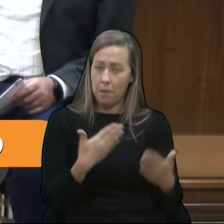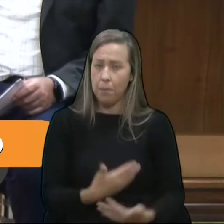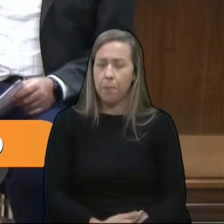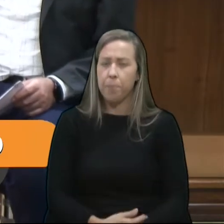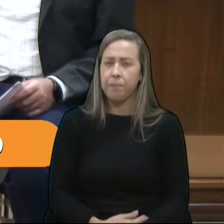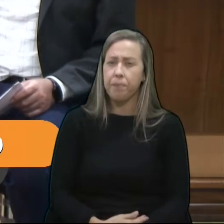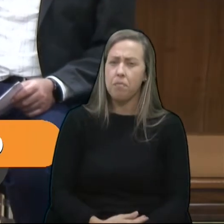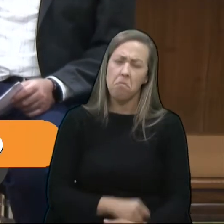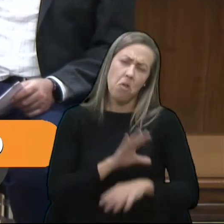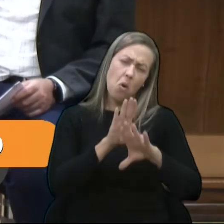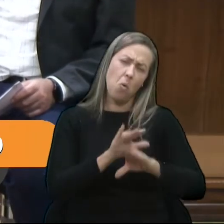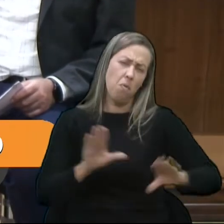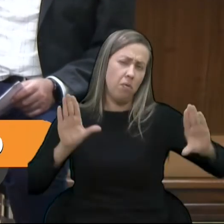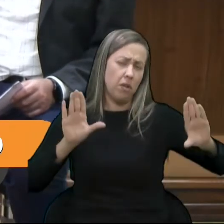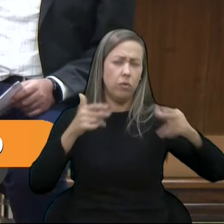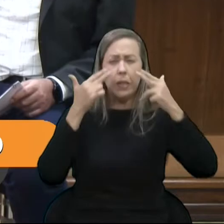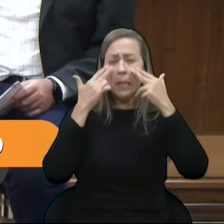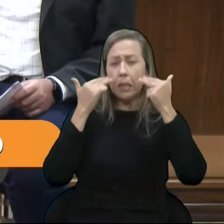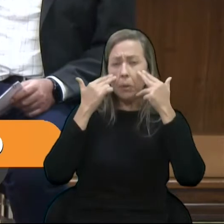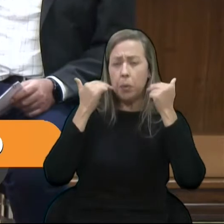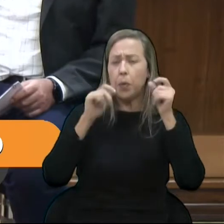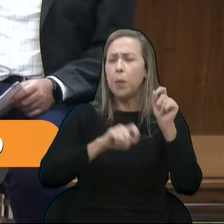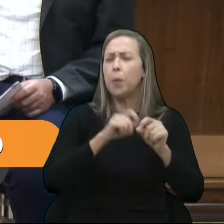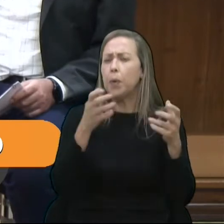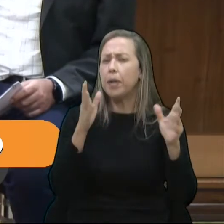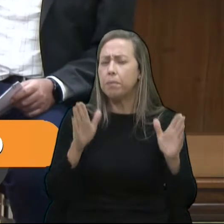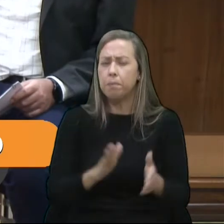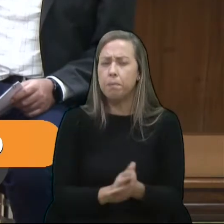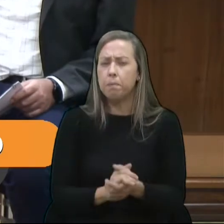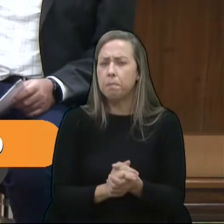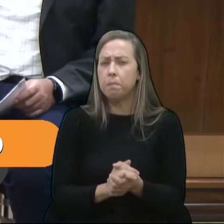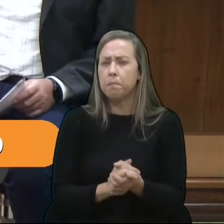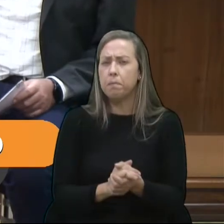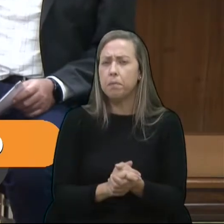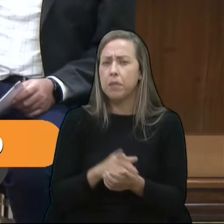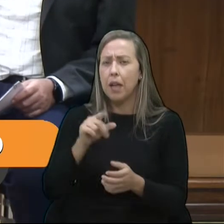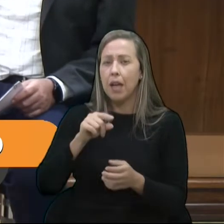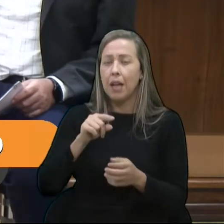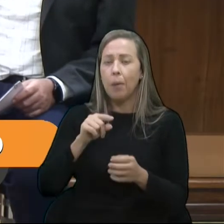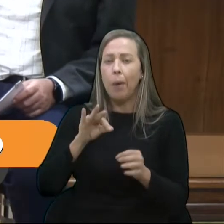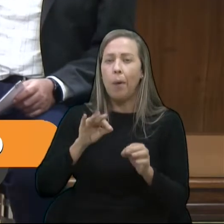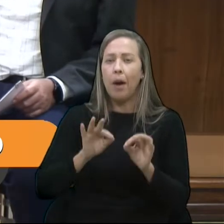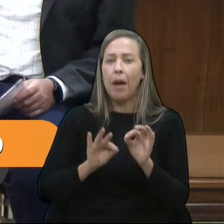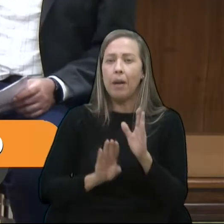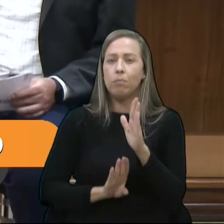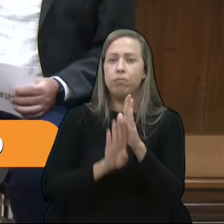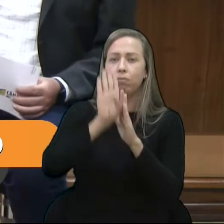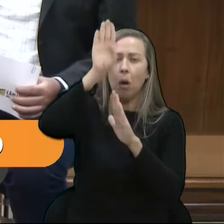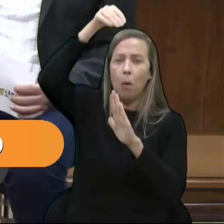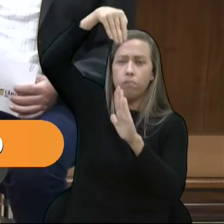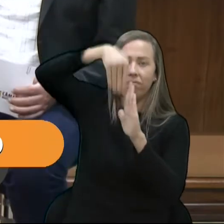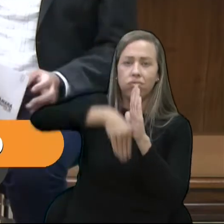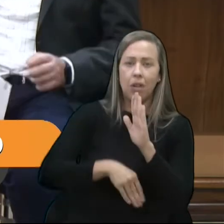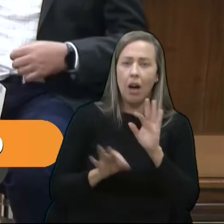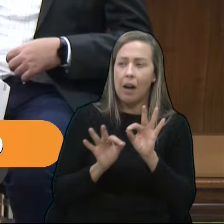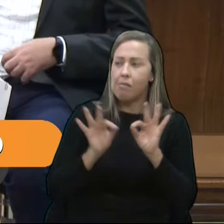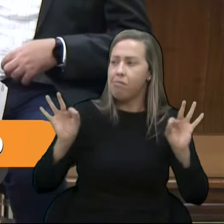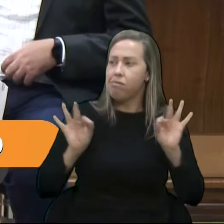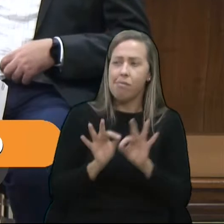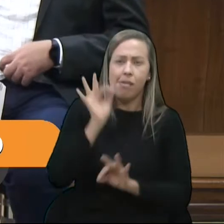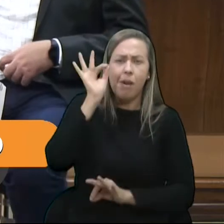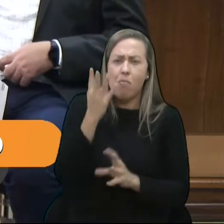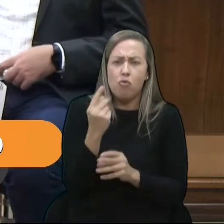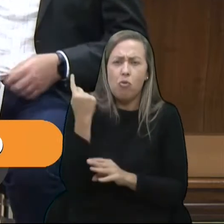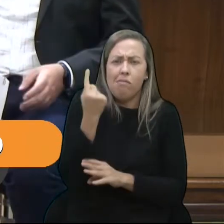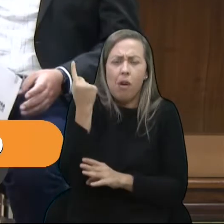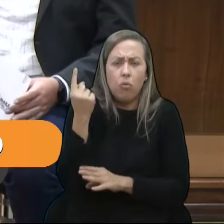muita tranquilidade, de que, propriamente, os extremos, né, ideologicamente falando, e